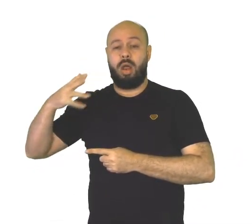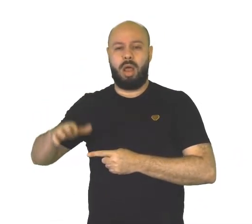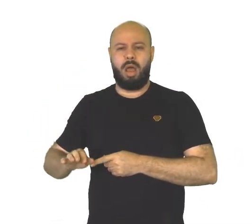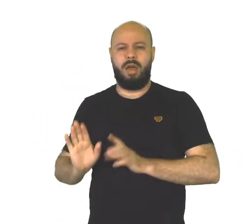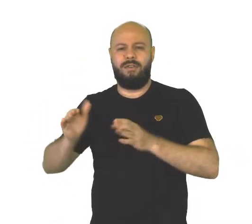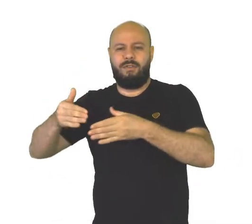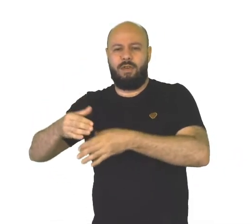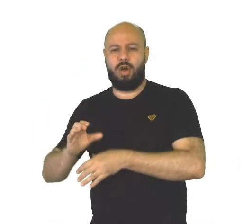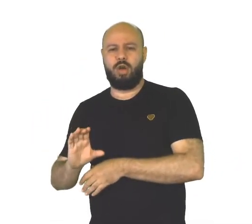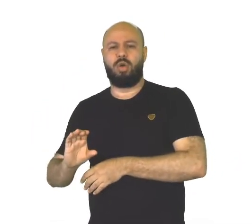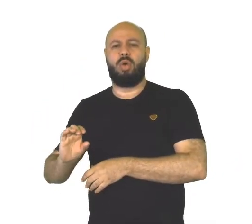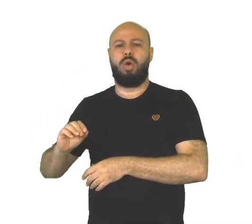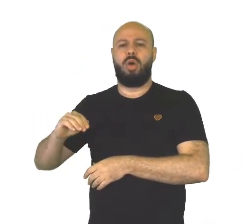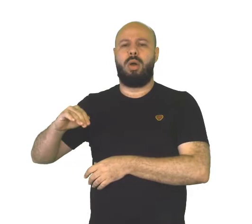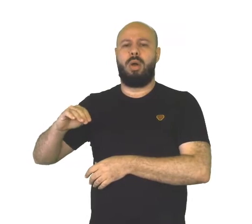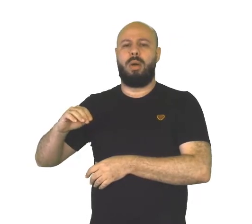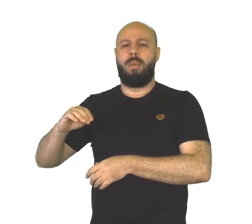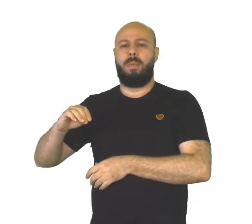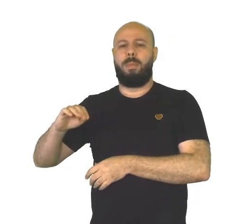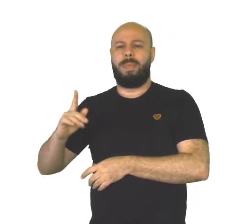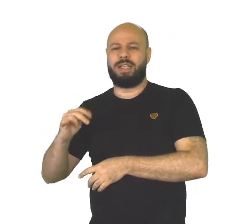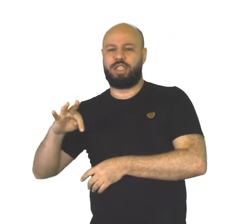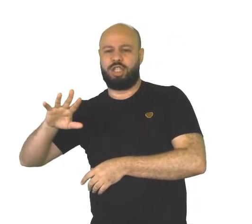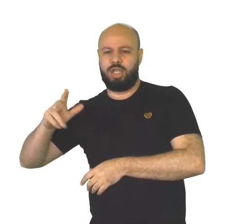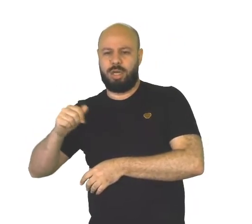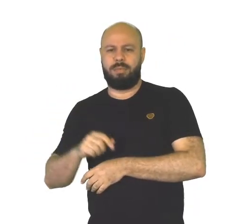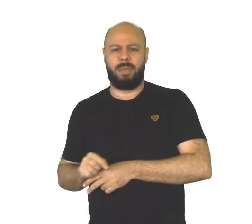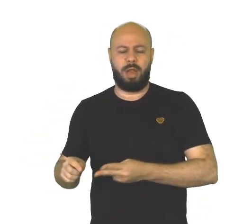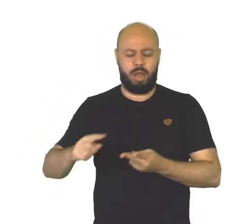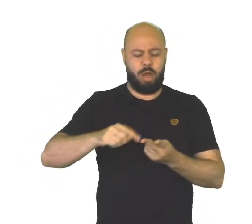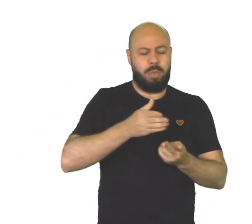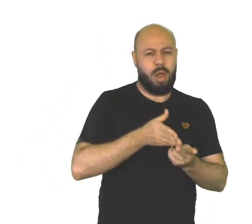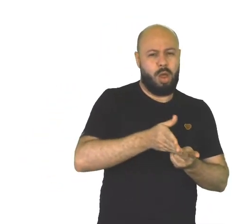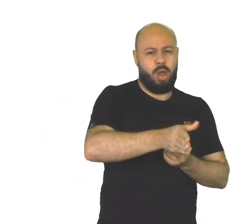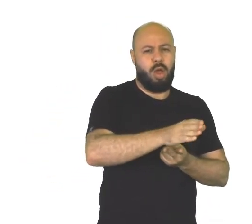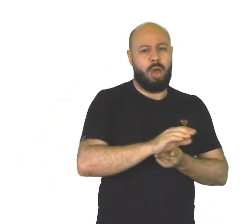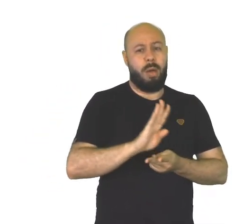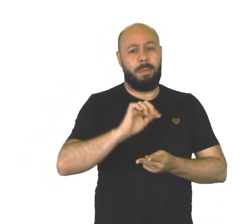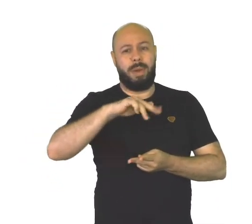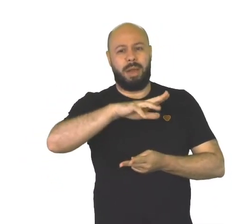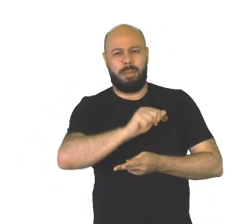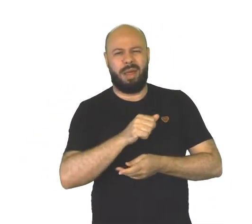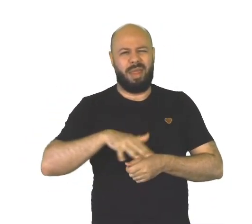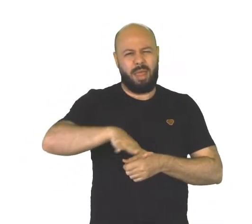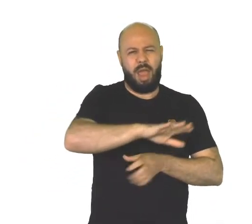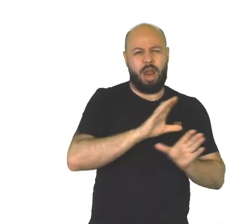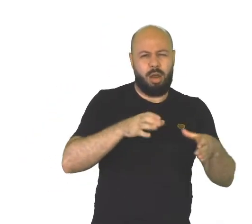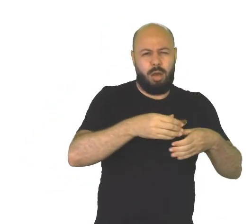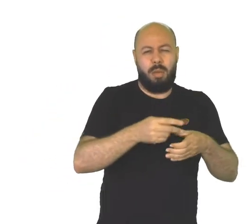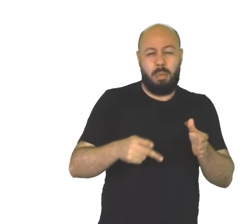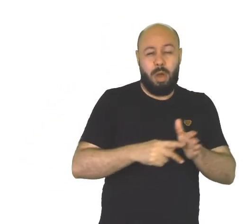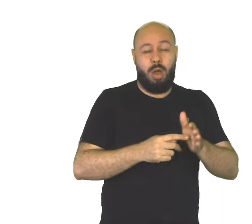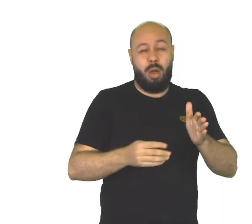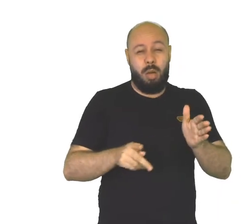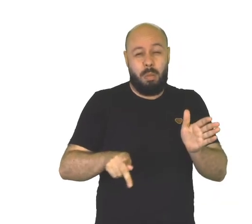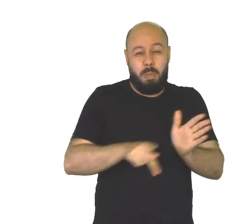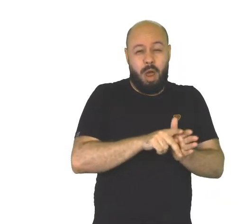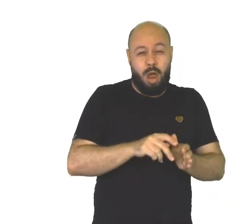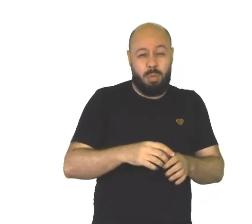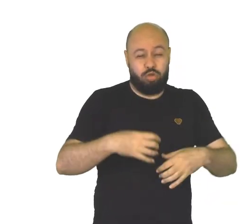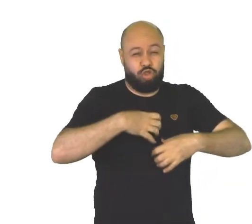capoeira tradicional, e do outro lado a capoeira regional, criada por mestre Bimba, que desenvolveu um estilo mais moderno.